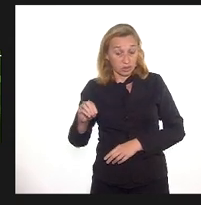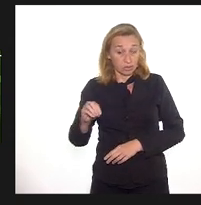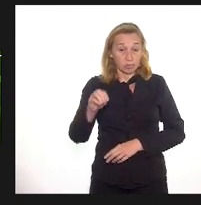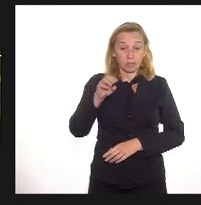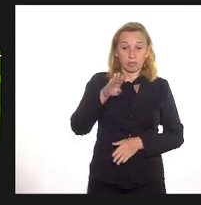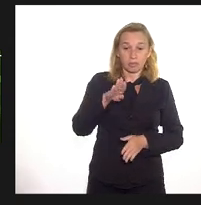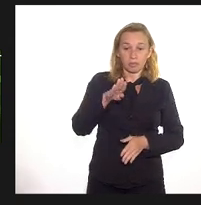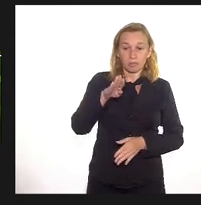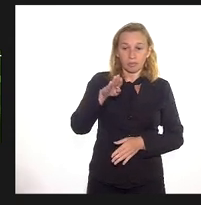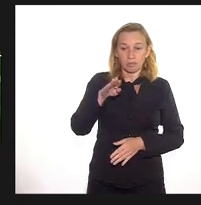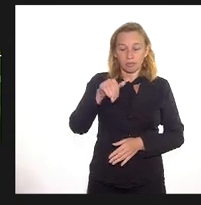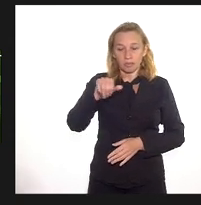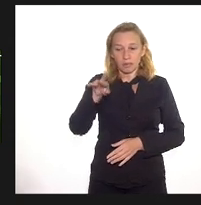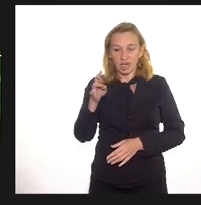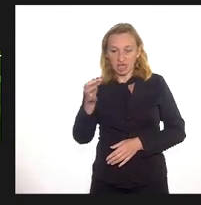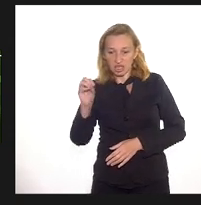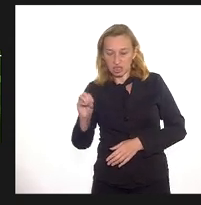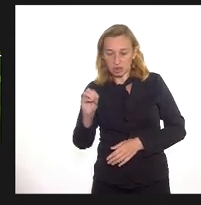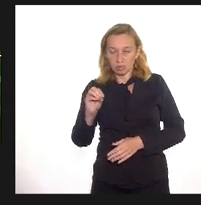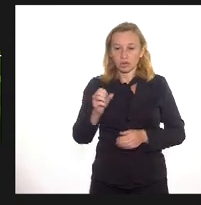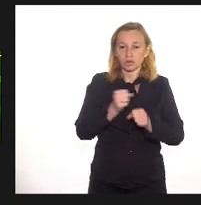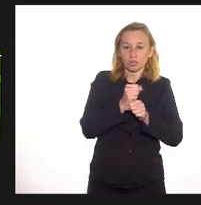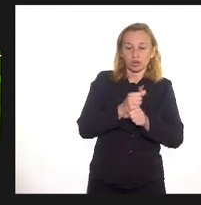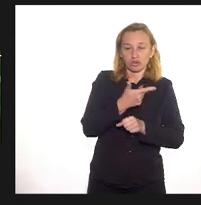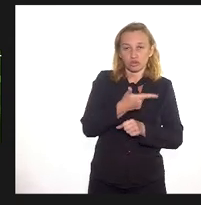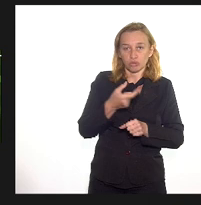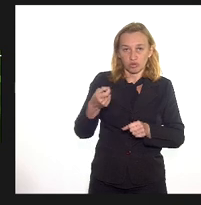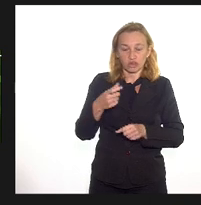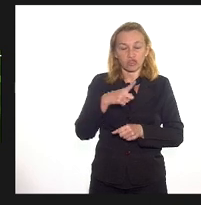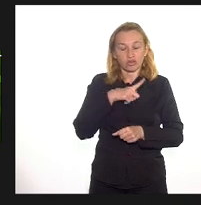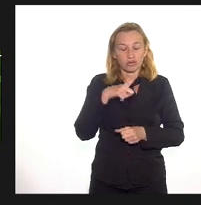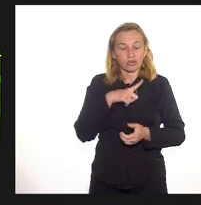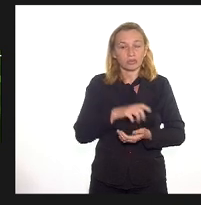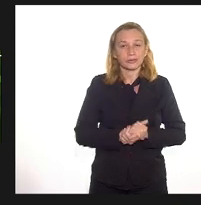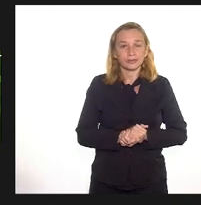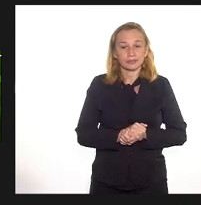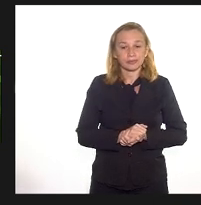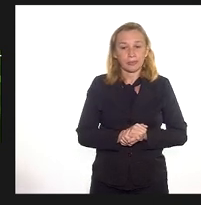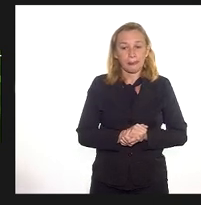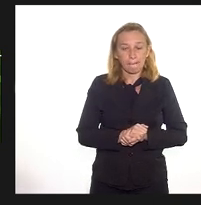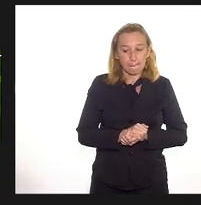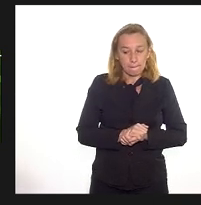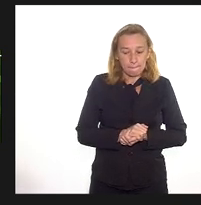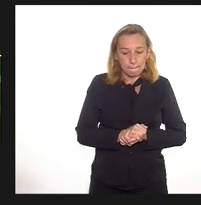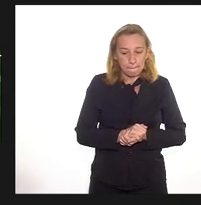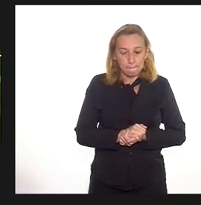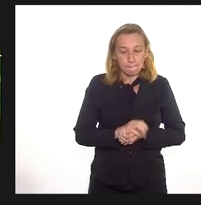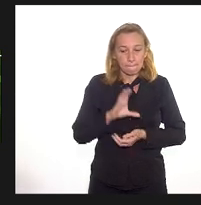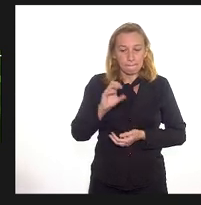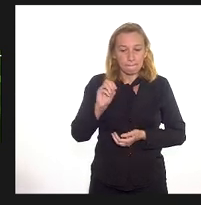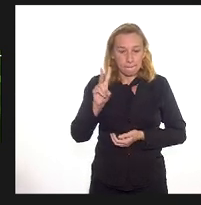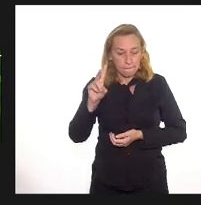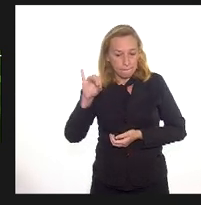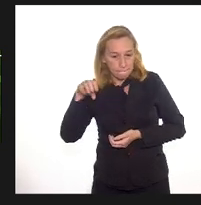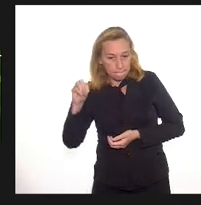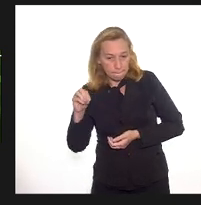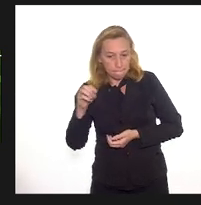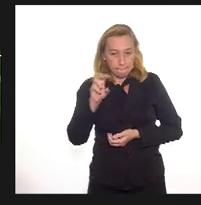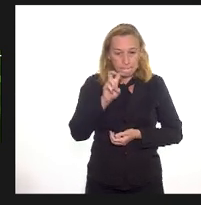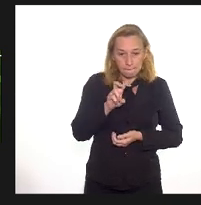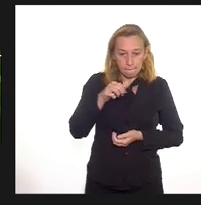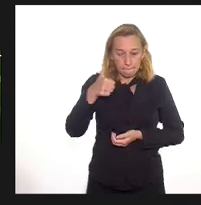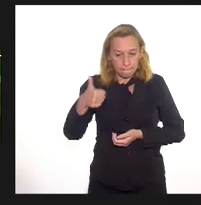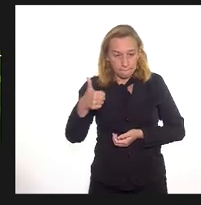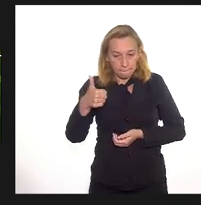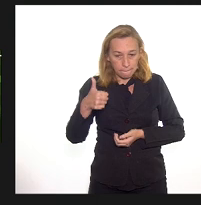marítimo, nós tivemos no ano de 2020, por meio do convênio 51 e posteriormente